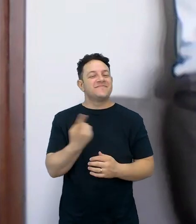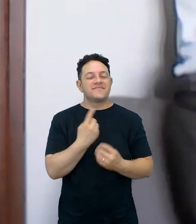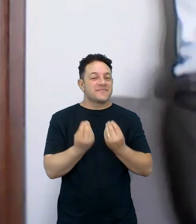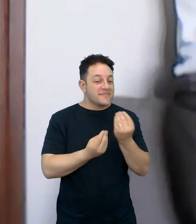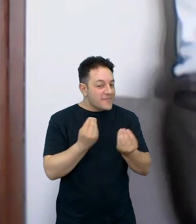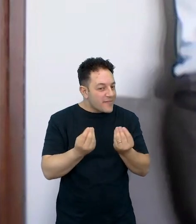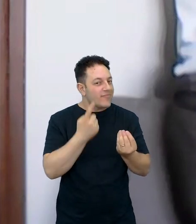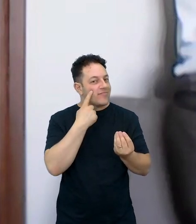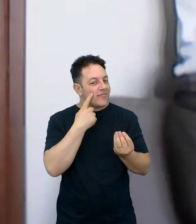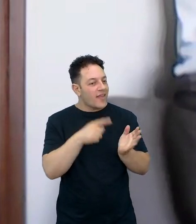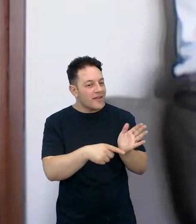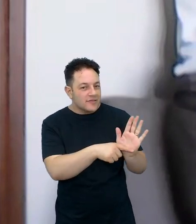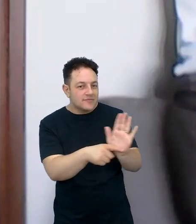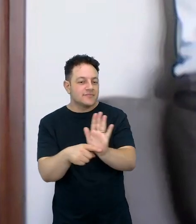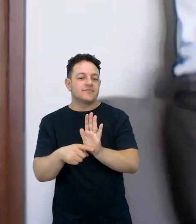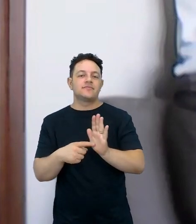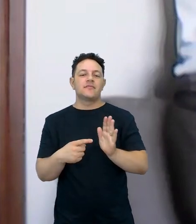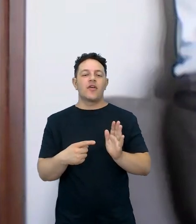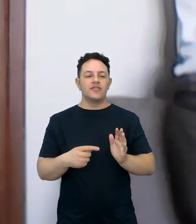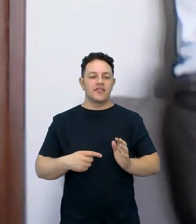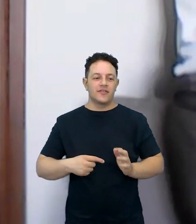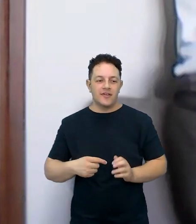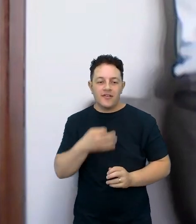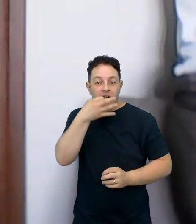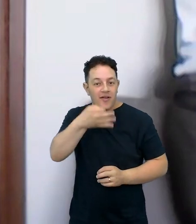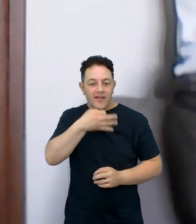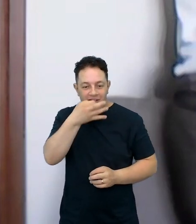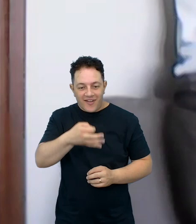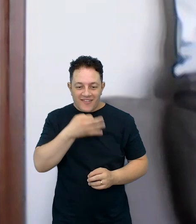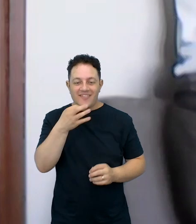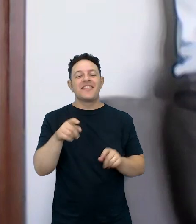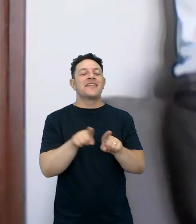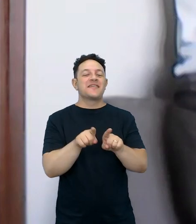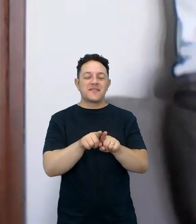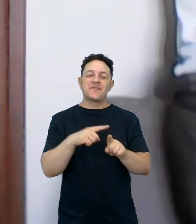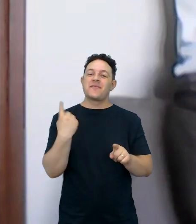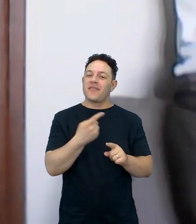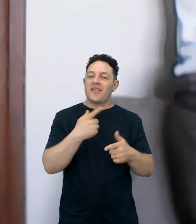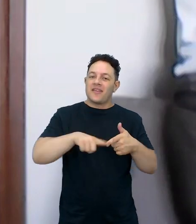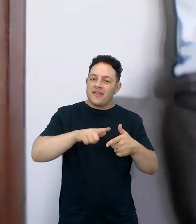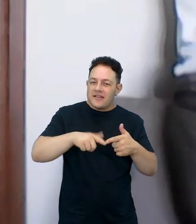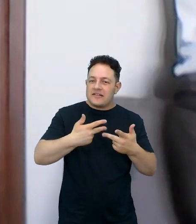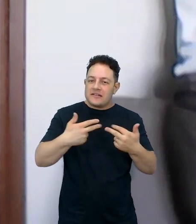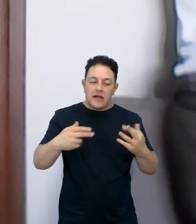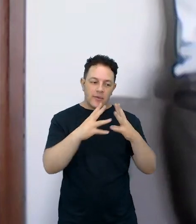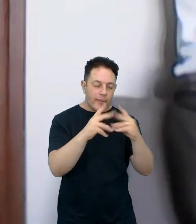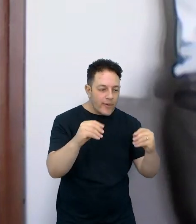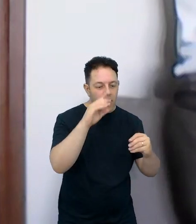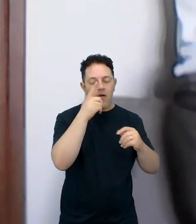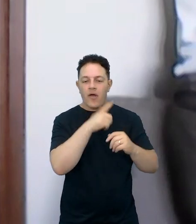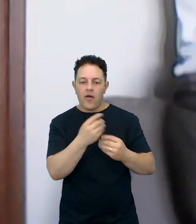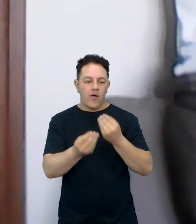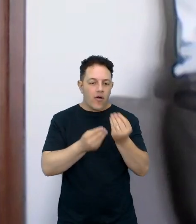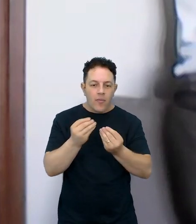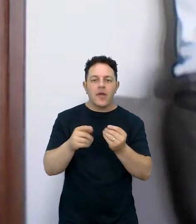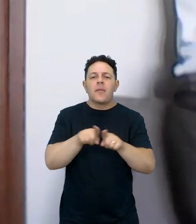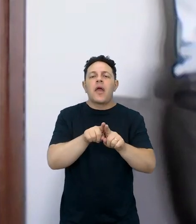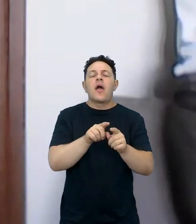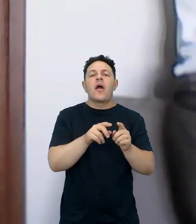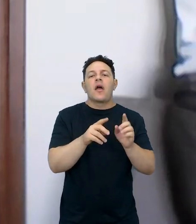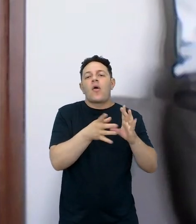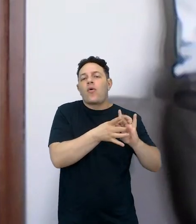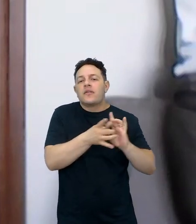o estabelecimento de conjecturas e a formulação e a resolução de problemas em variedade de